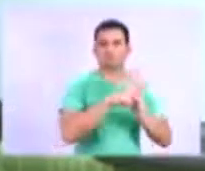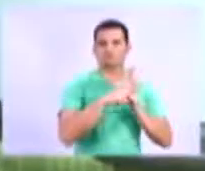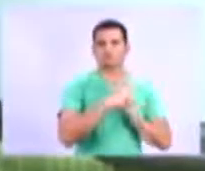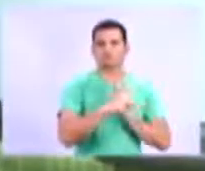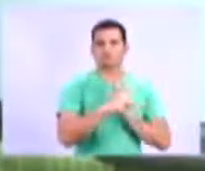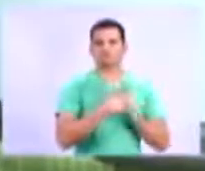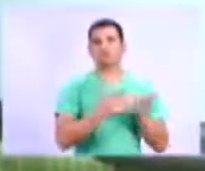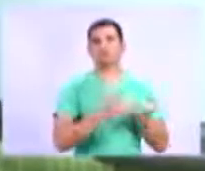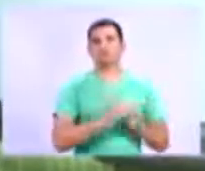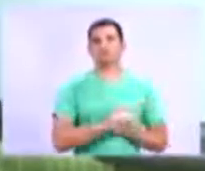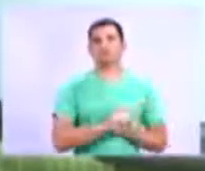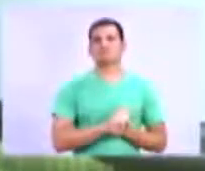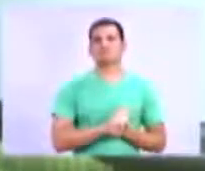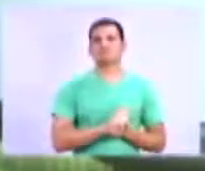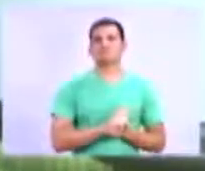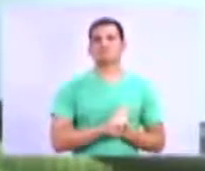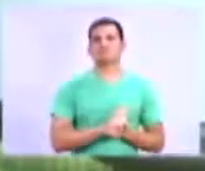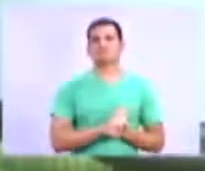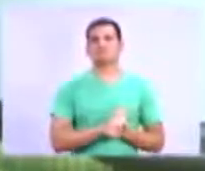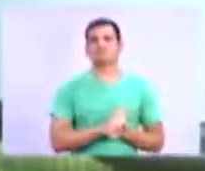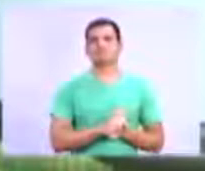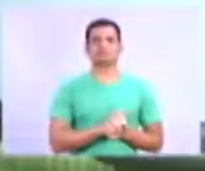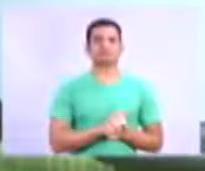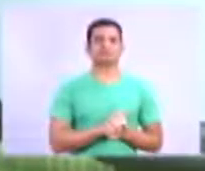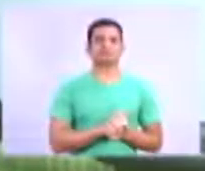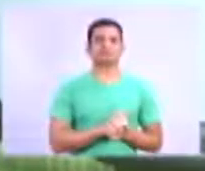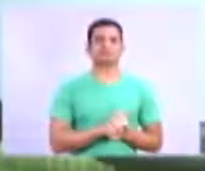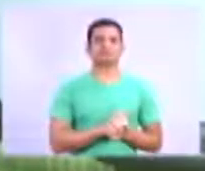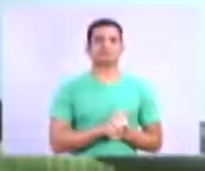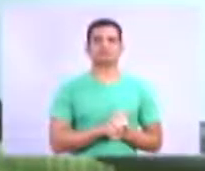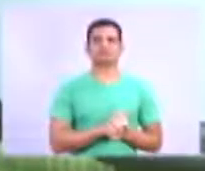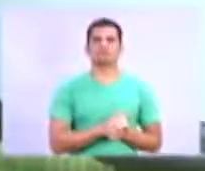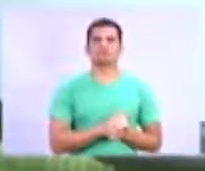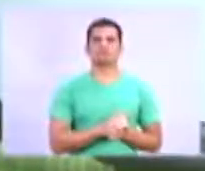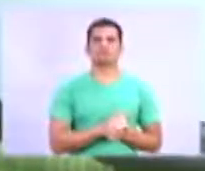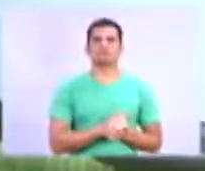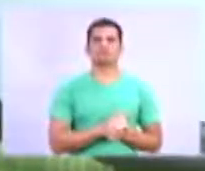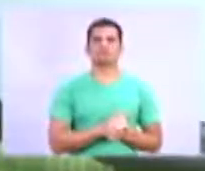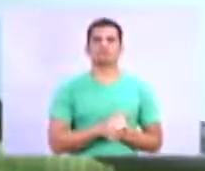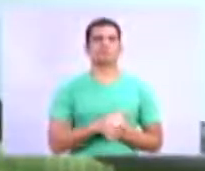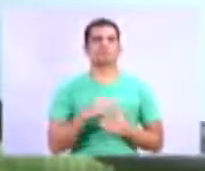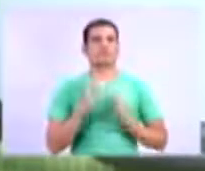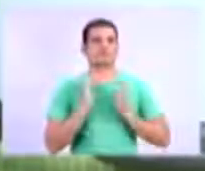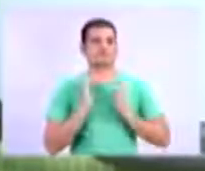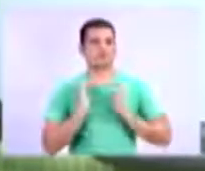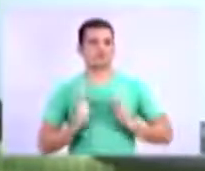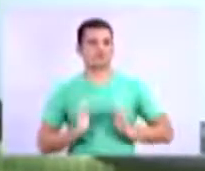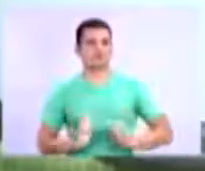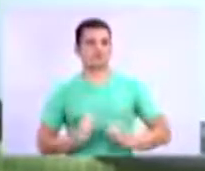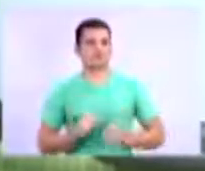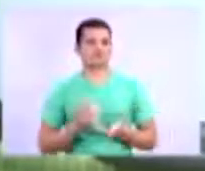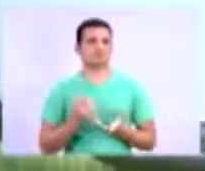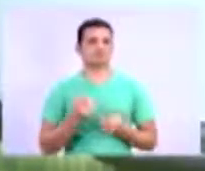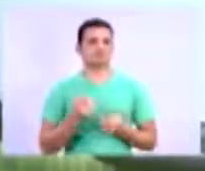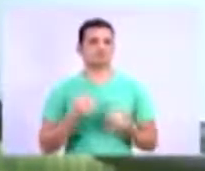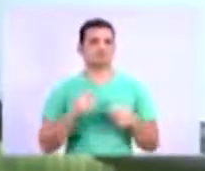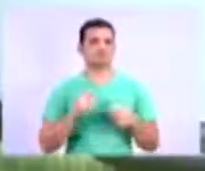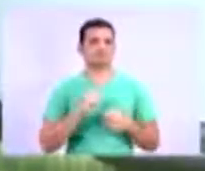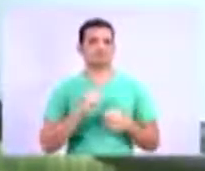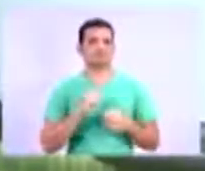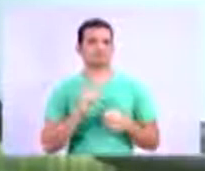de encontro à moralidade geral. Mas quando nós falamos de ética, nós temos que buscar